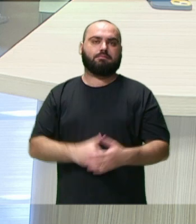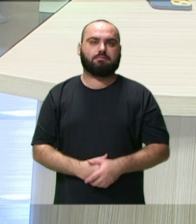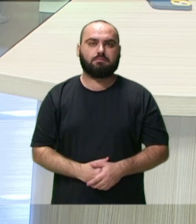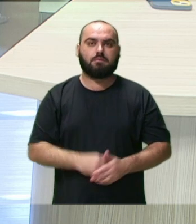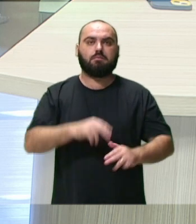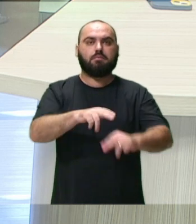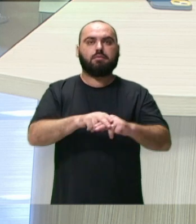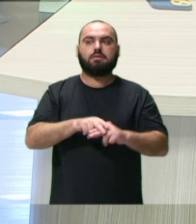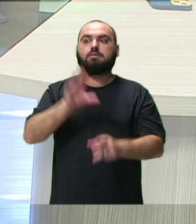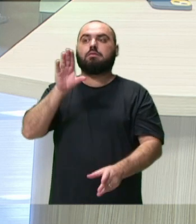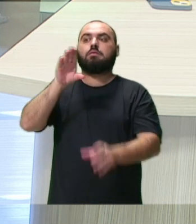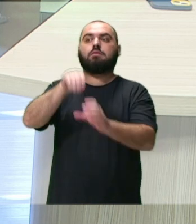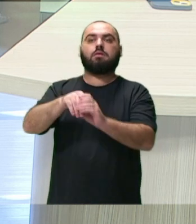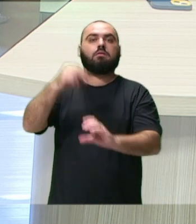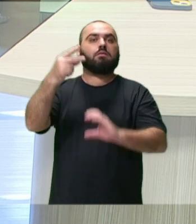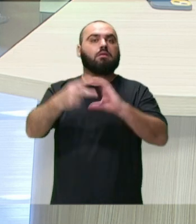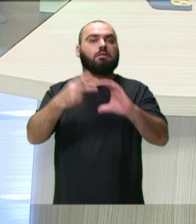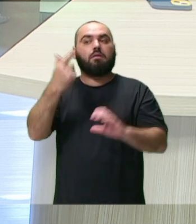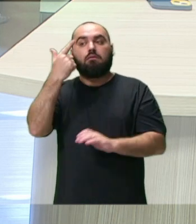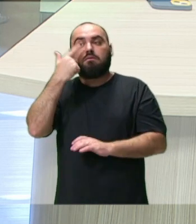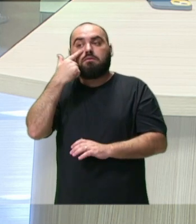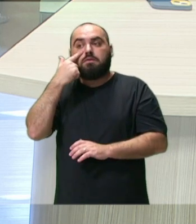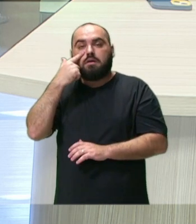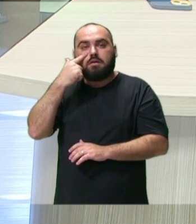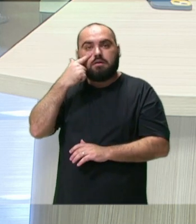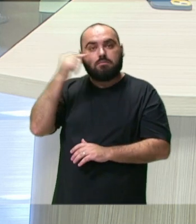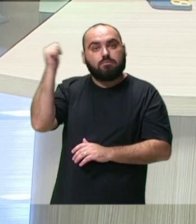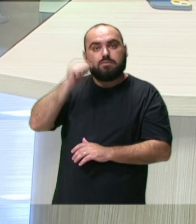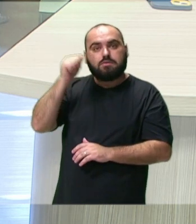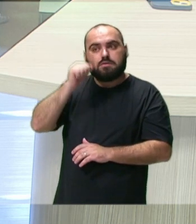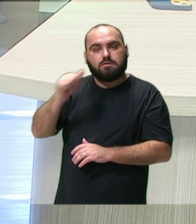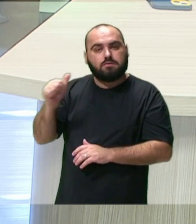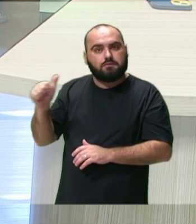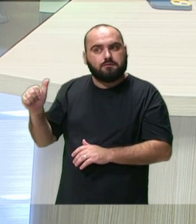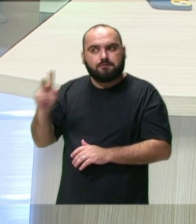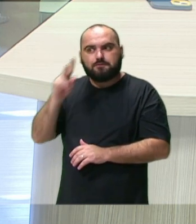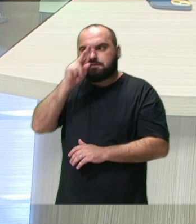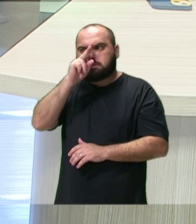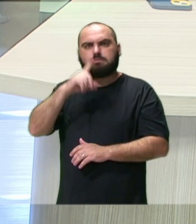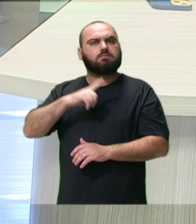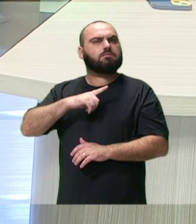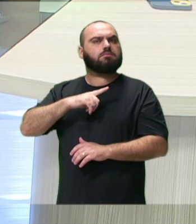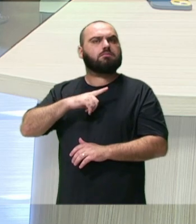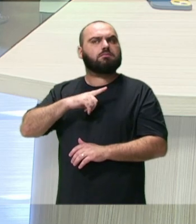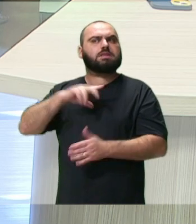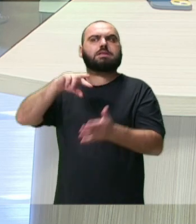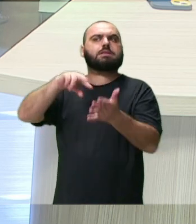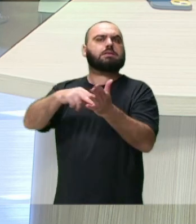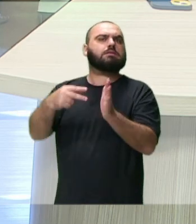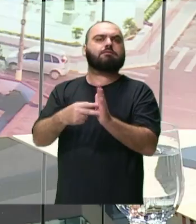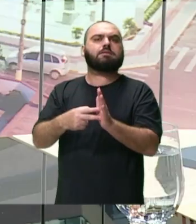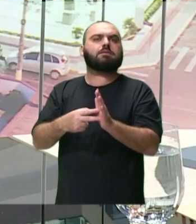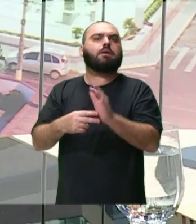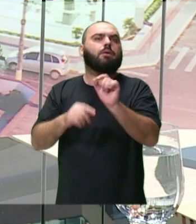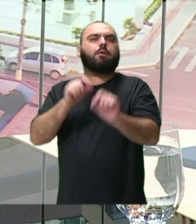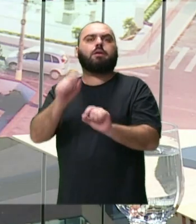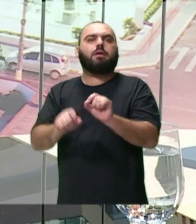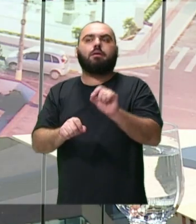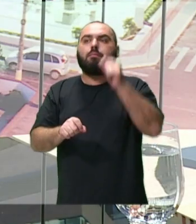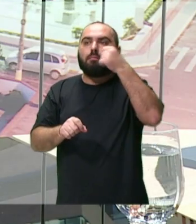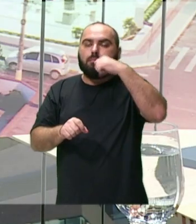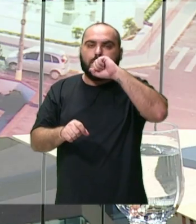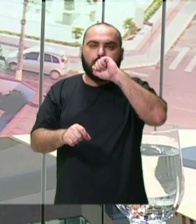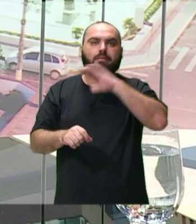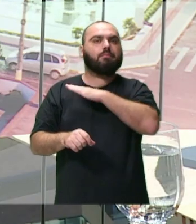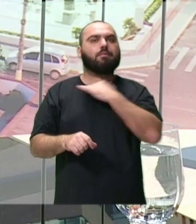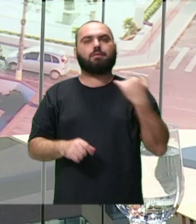é uma mulher dentro de uma casa, qual é o tamanho da estrutura dela para uma família, o que significa perder uma mãe para um filho.